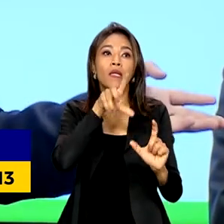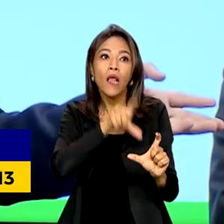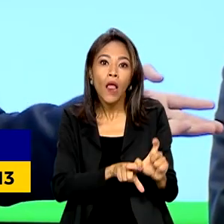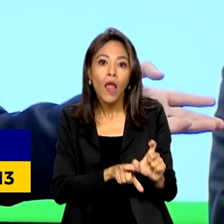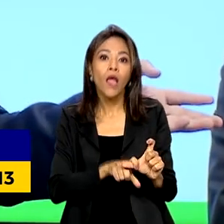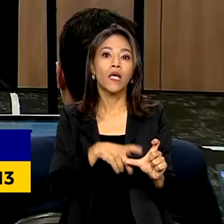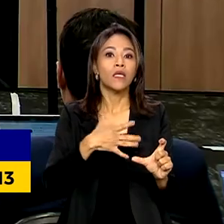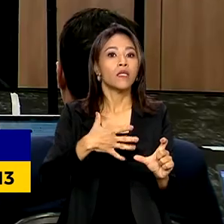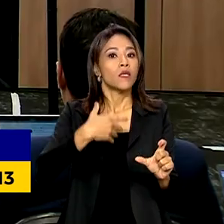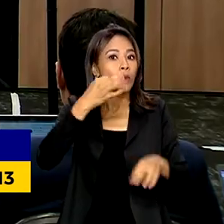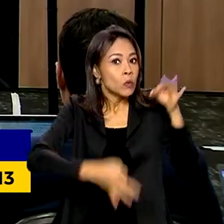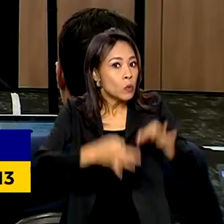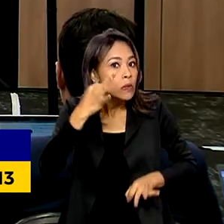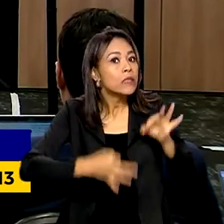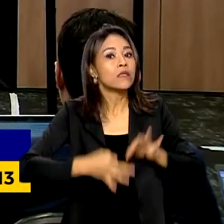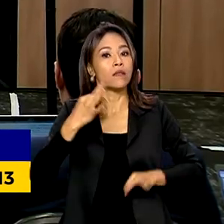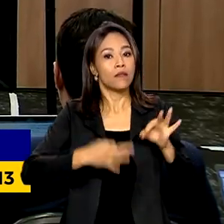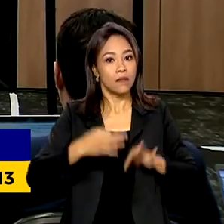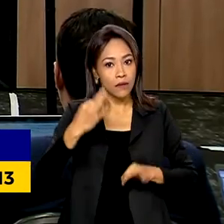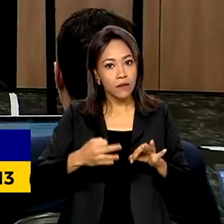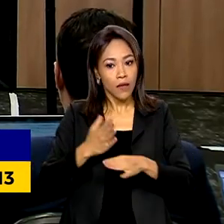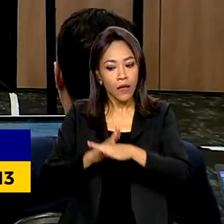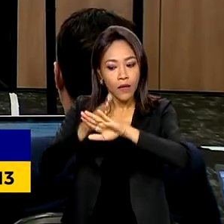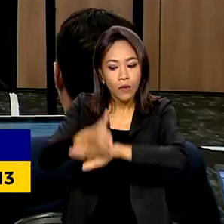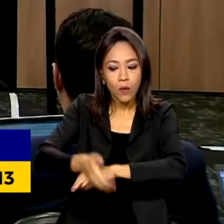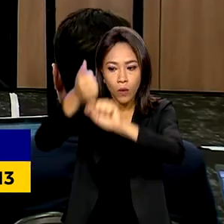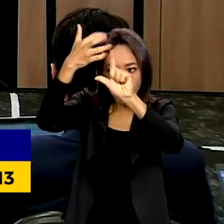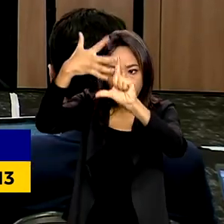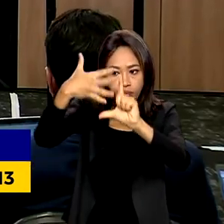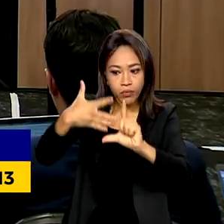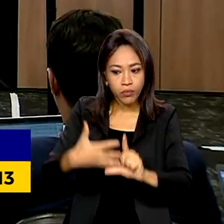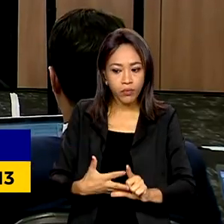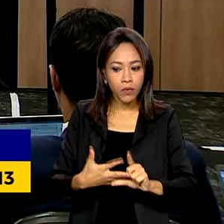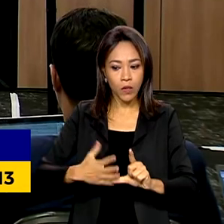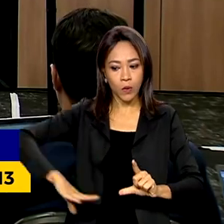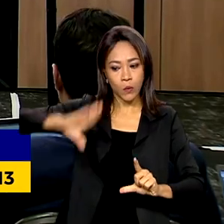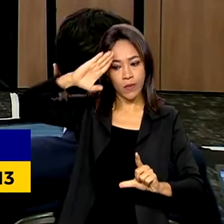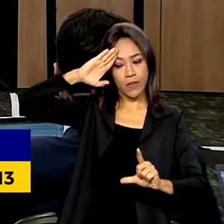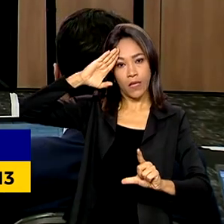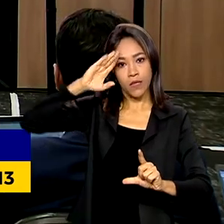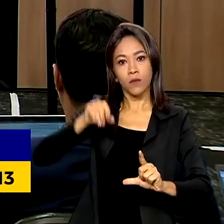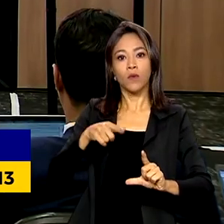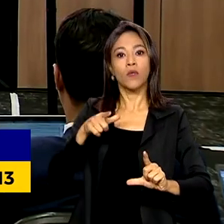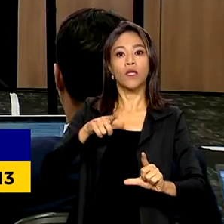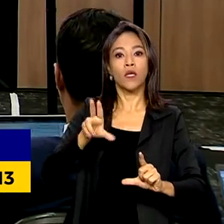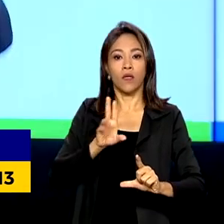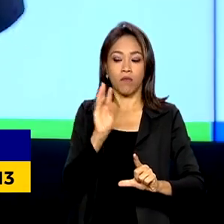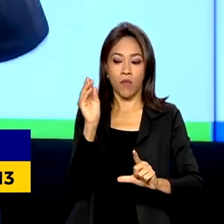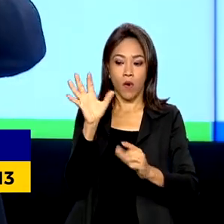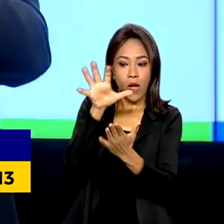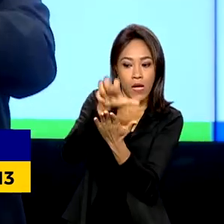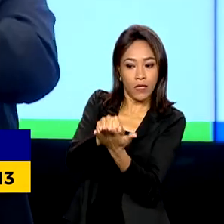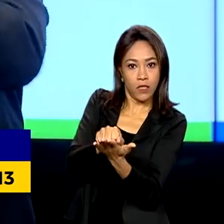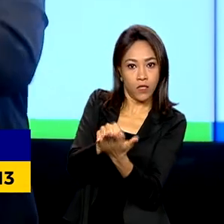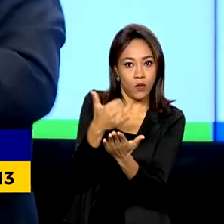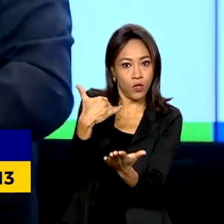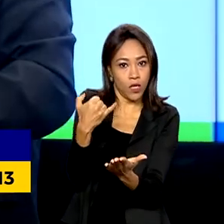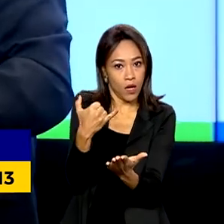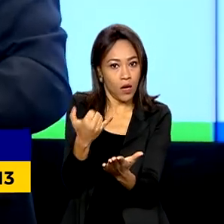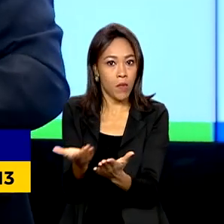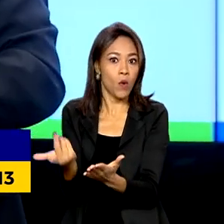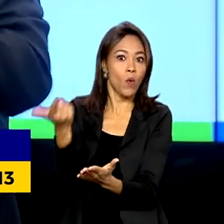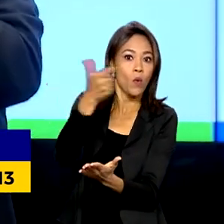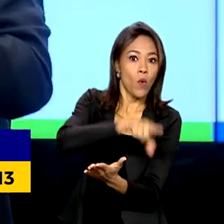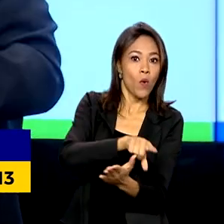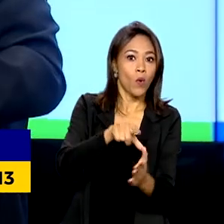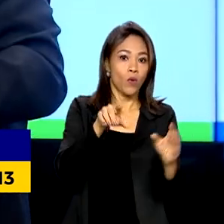agentes cruzaram os dados da plataforma do exército que mantém os registros de armas no Brasil com os dados do Banco Nacional